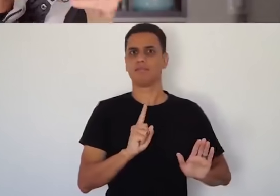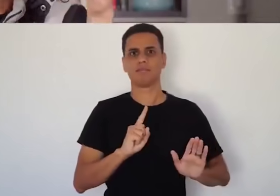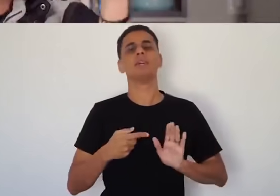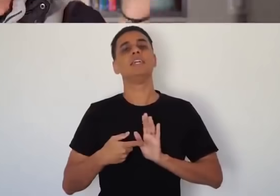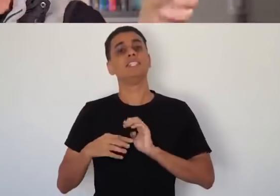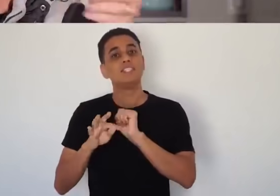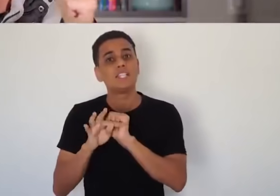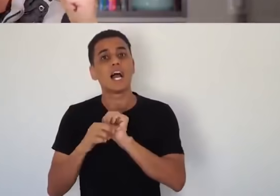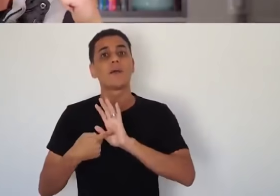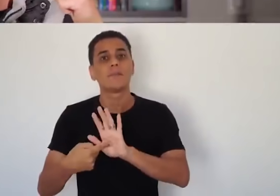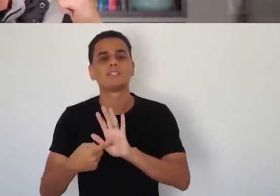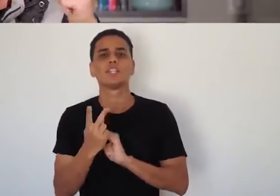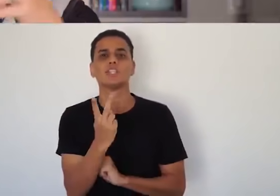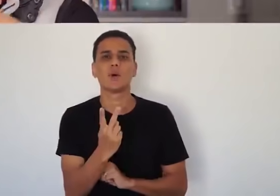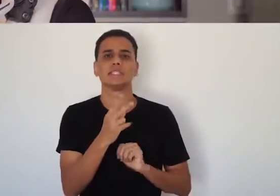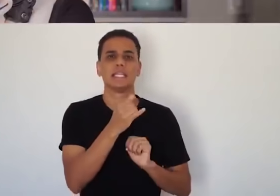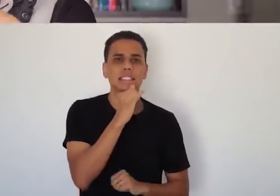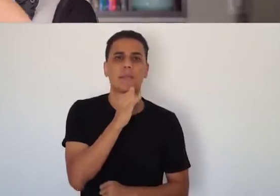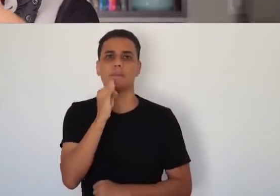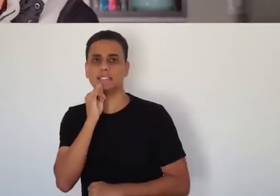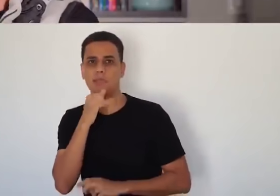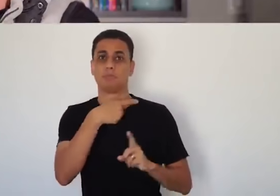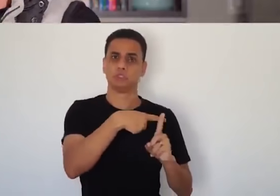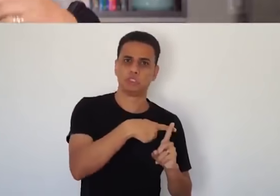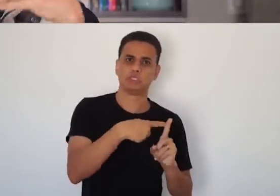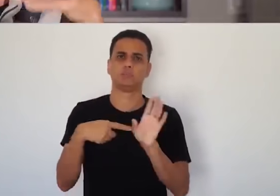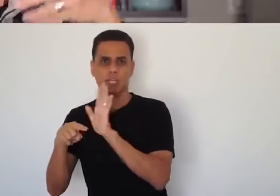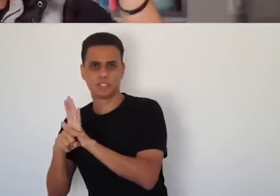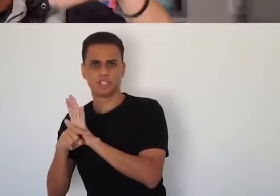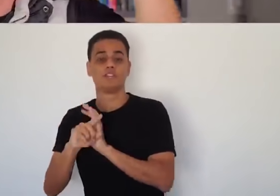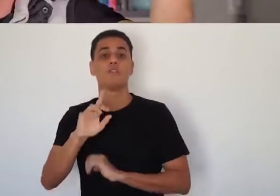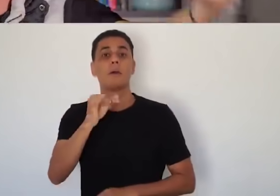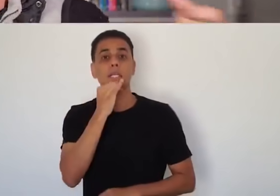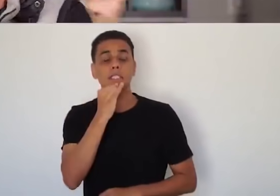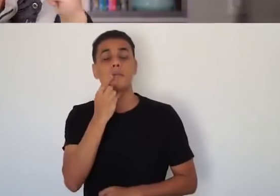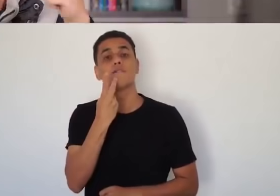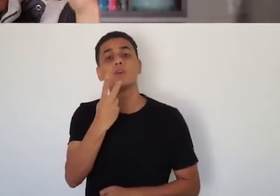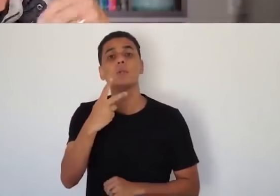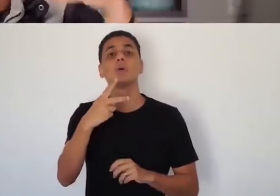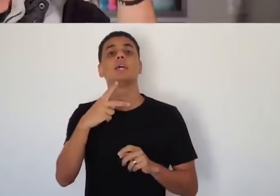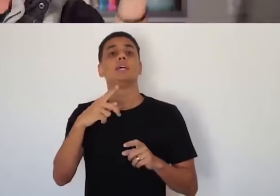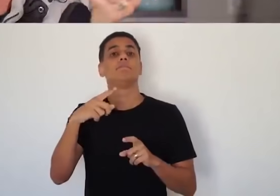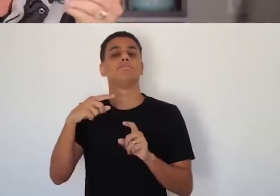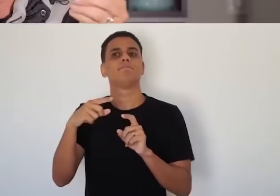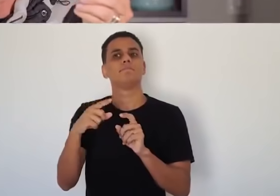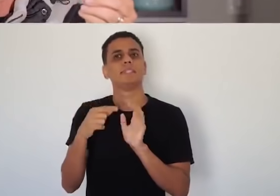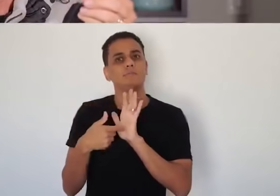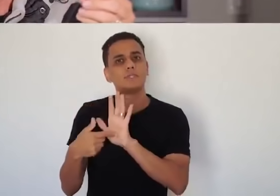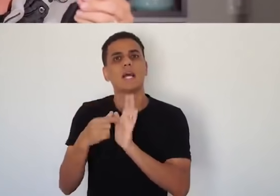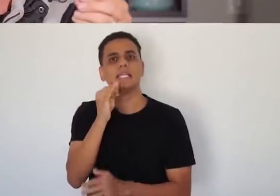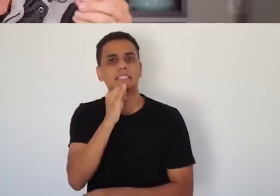o chamar hebraico, os demônios creem nisso, eles creem que Deus é o único Deus, é o único Senhor,